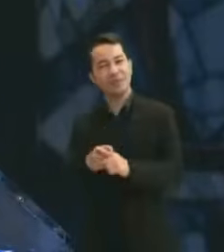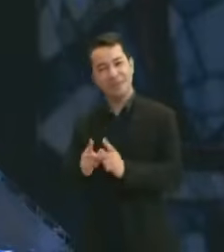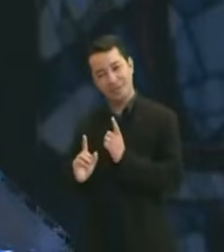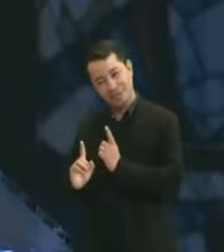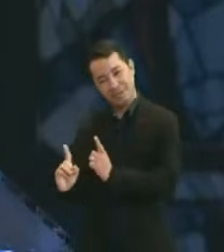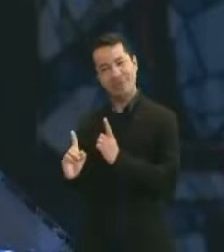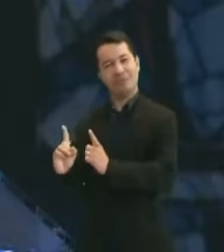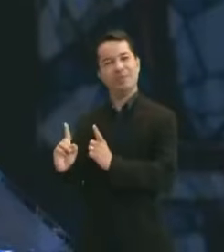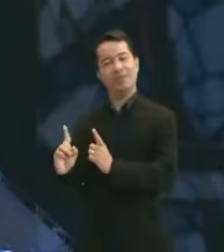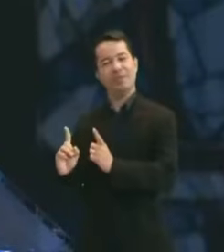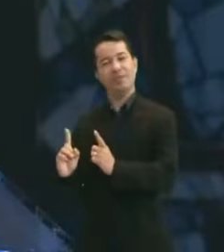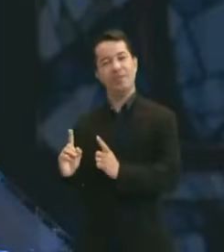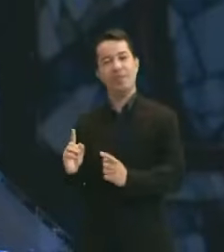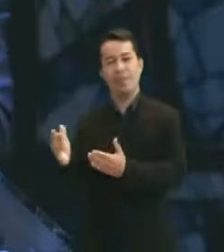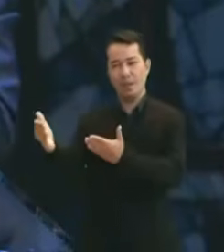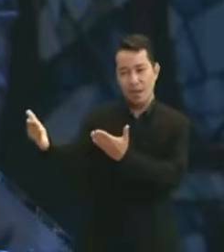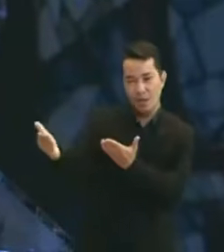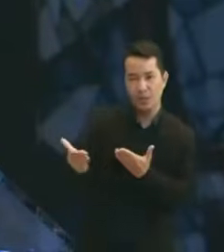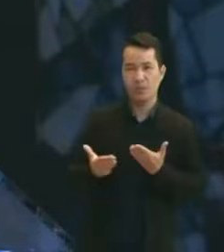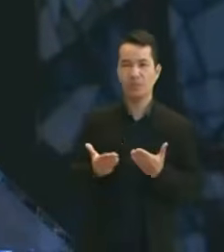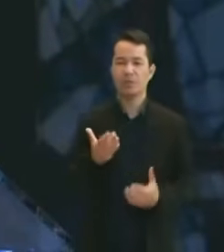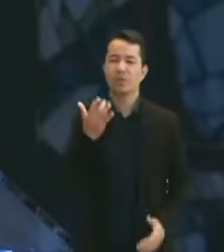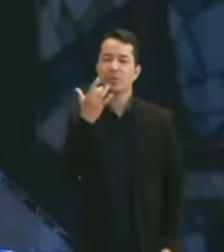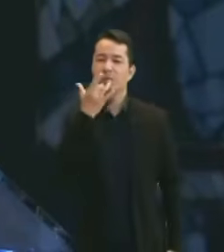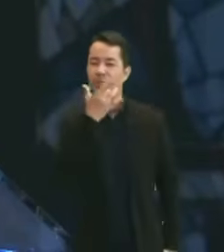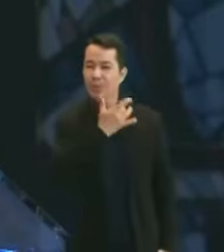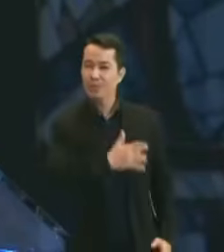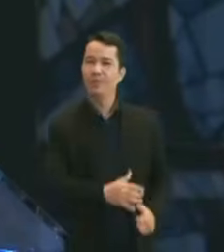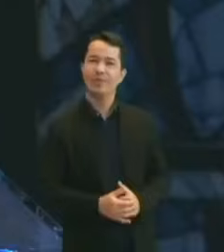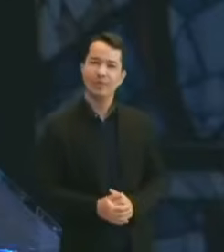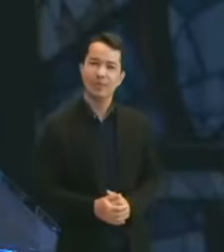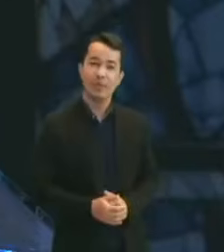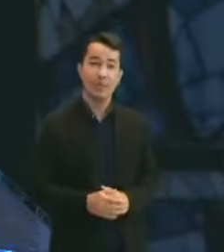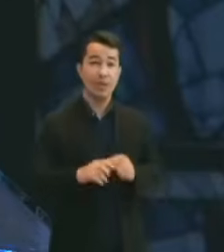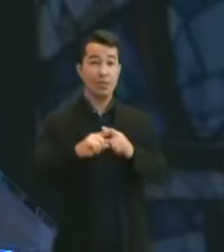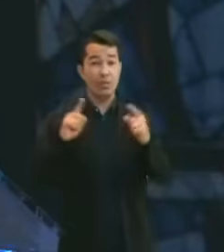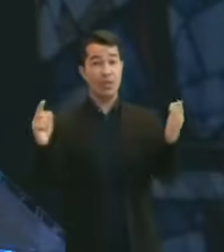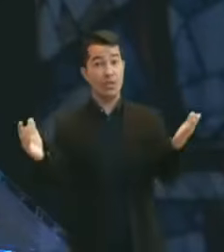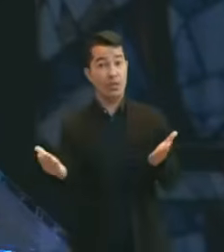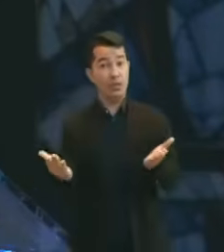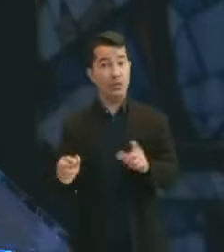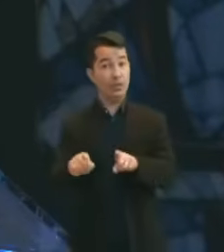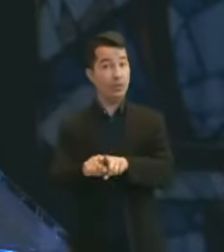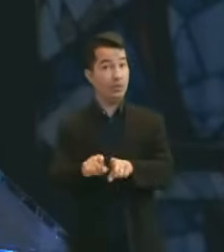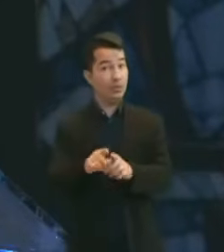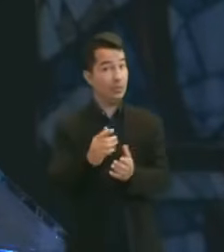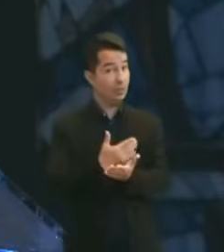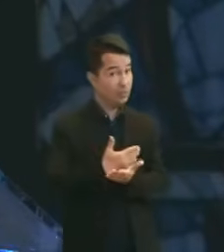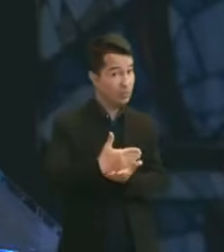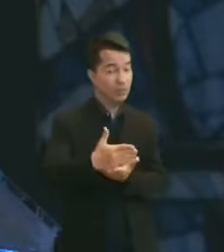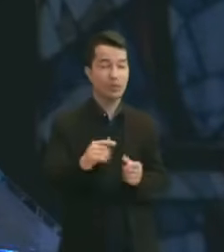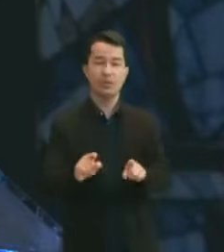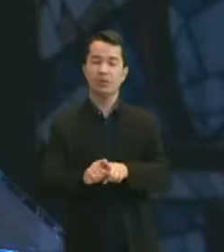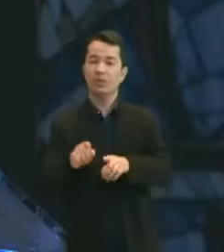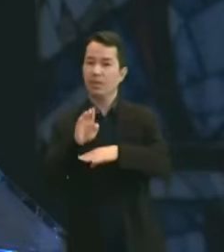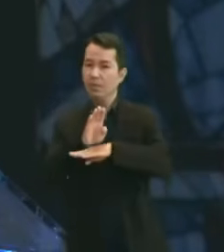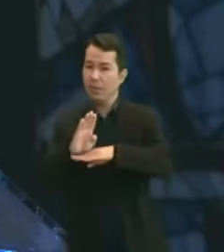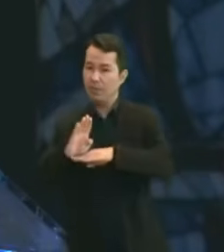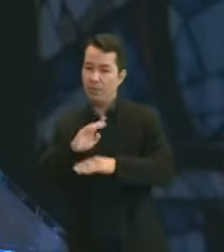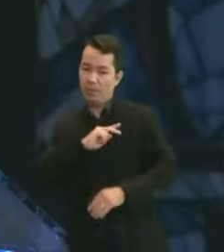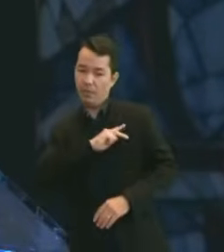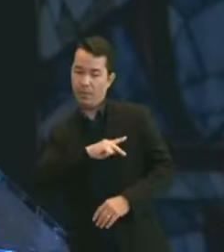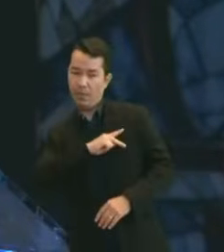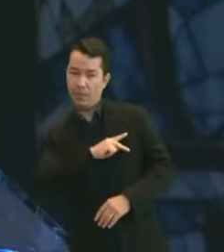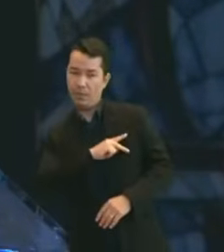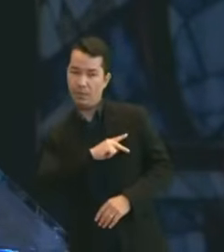Esse discipulado, essa acolhida. Sabe, olha só como agora esse novo ciclo do discipulado começa. Barnabé, Paulo e